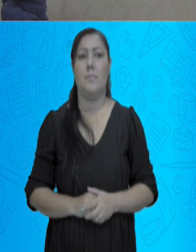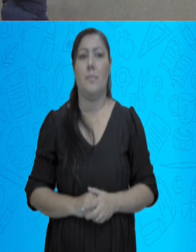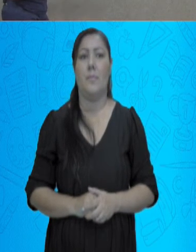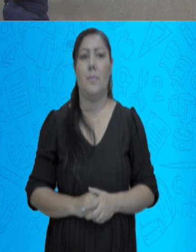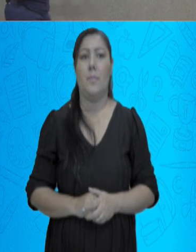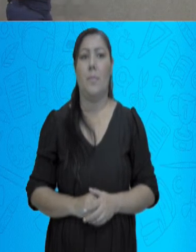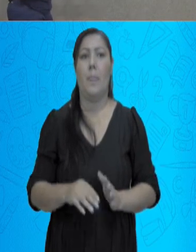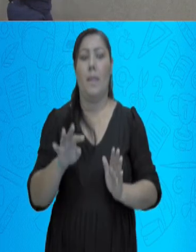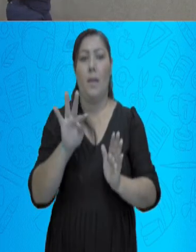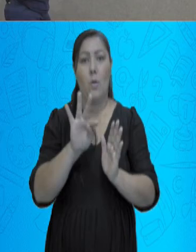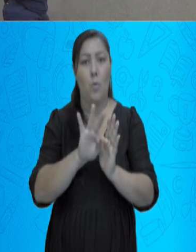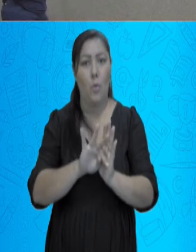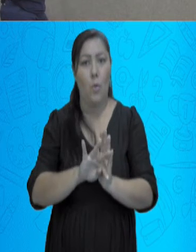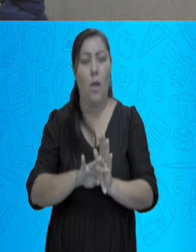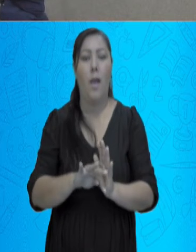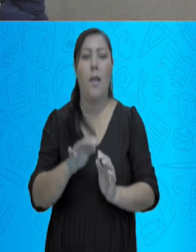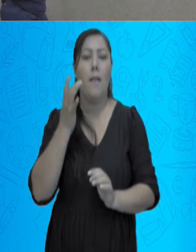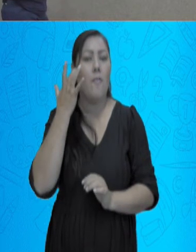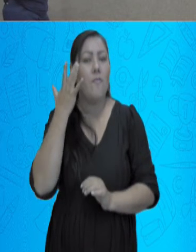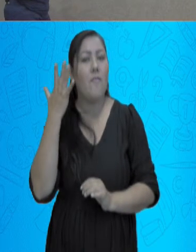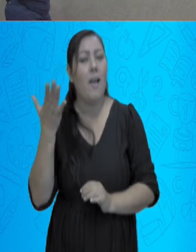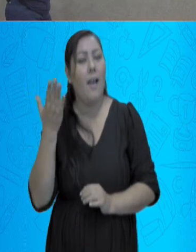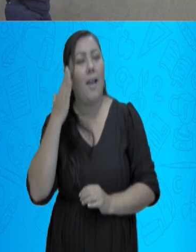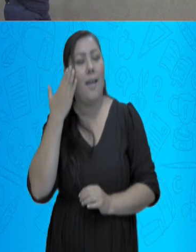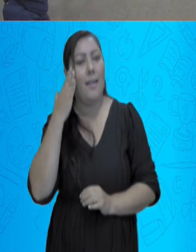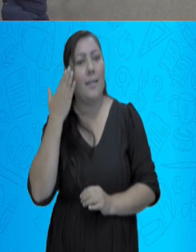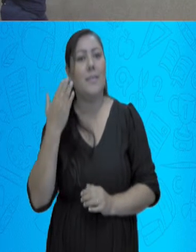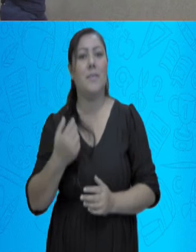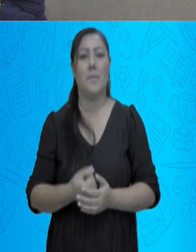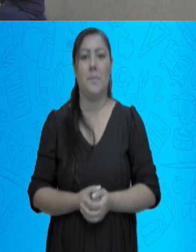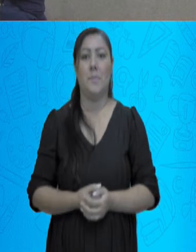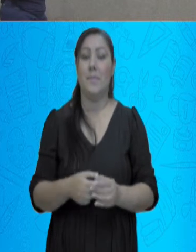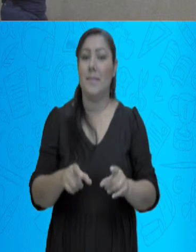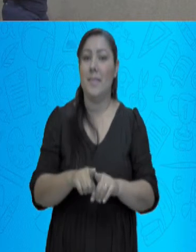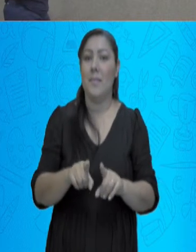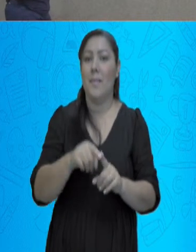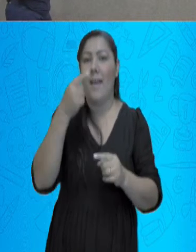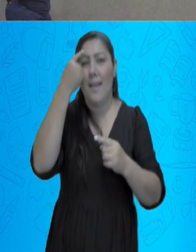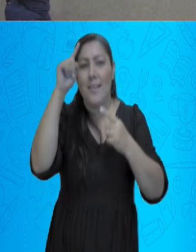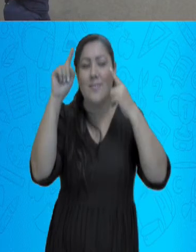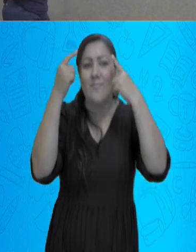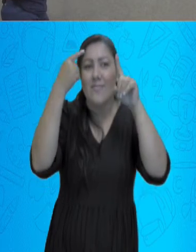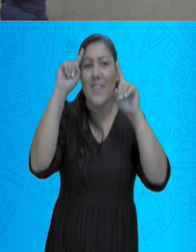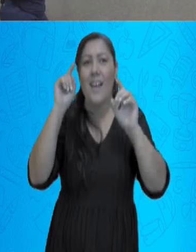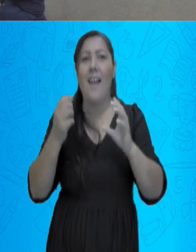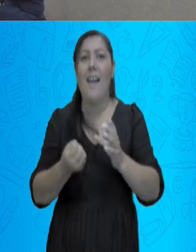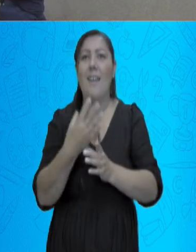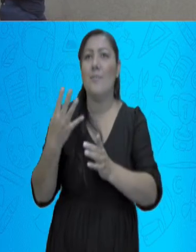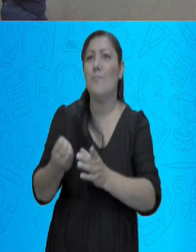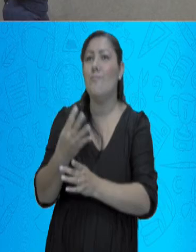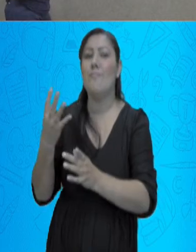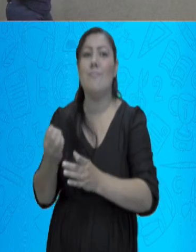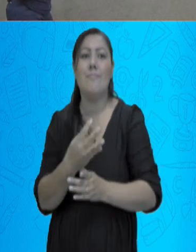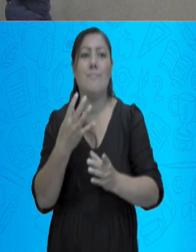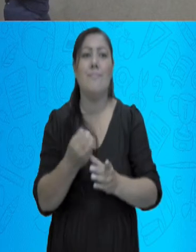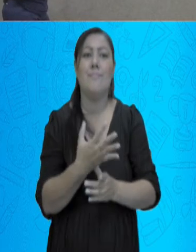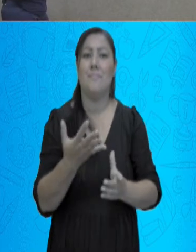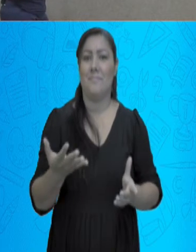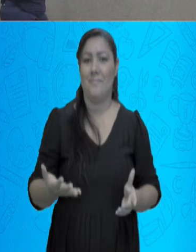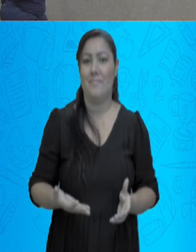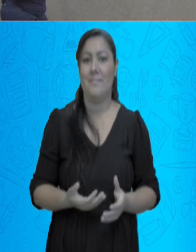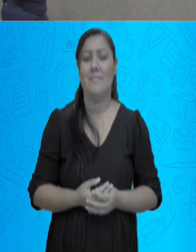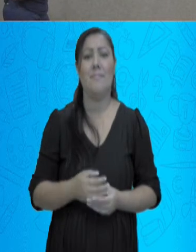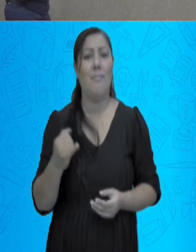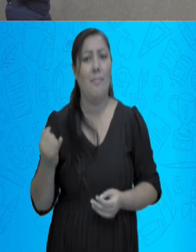podemos compreender. E a criatividade. É importante que